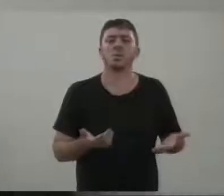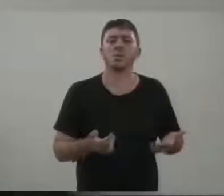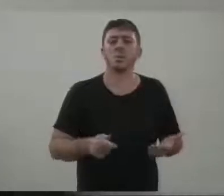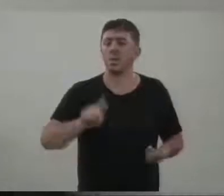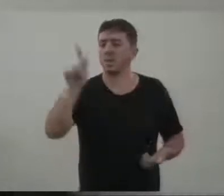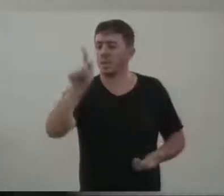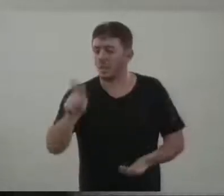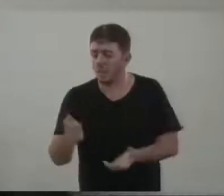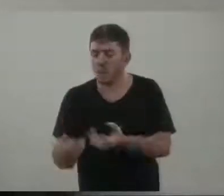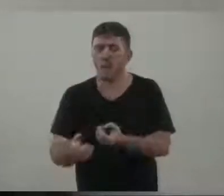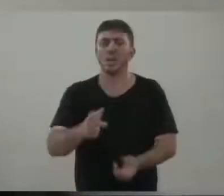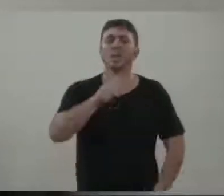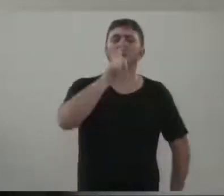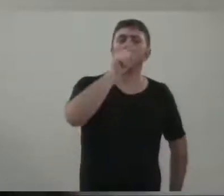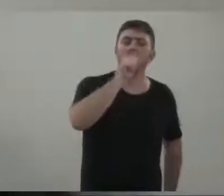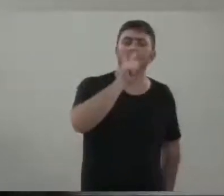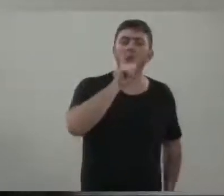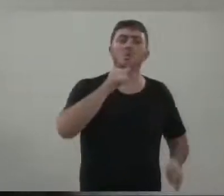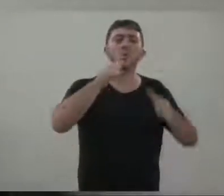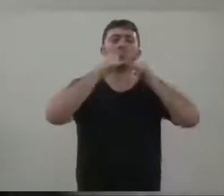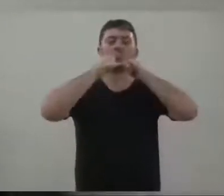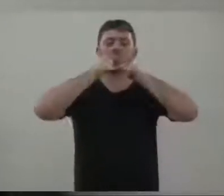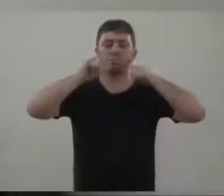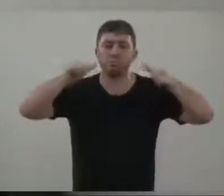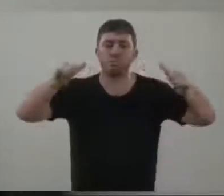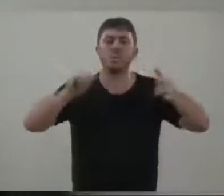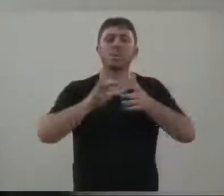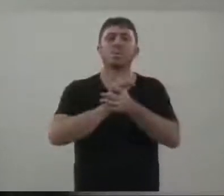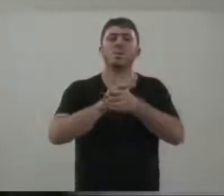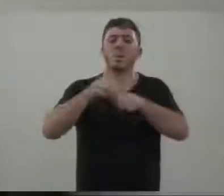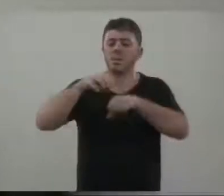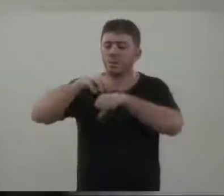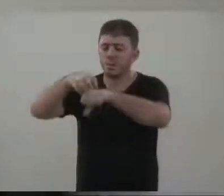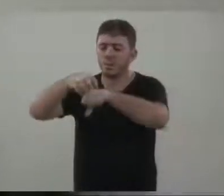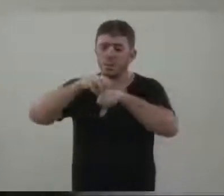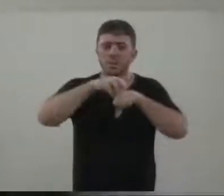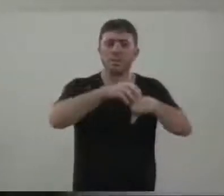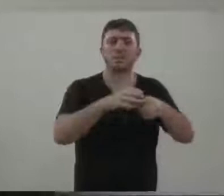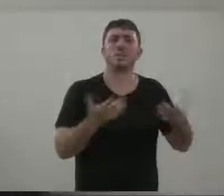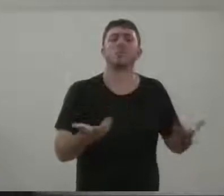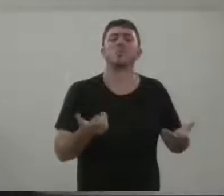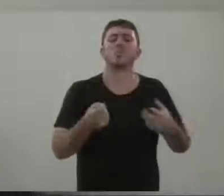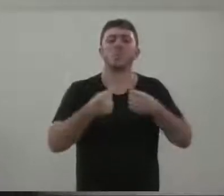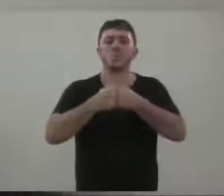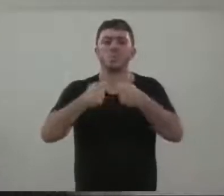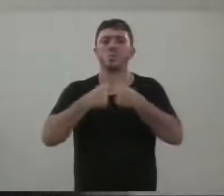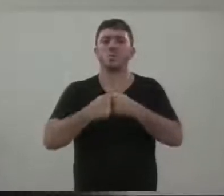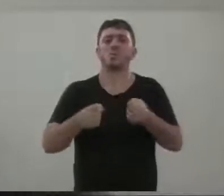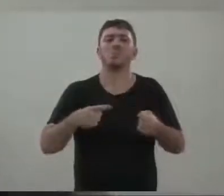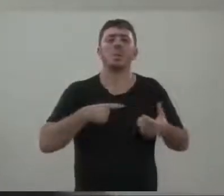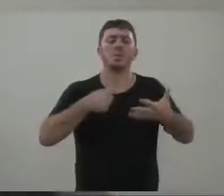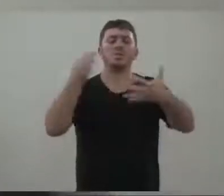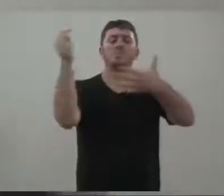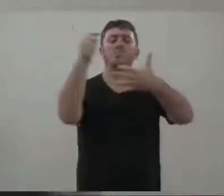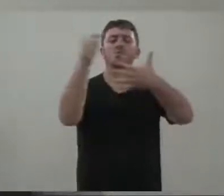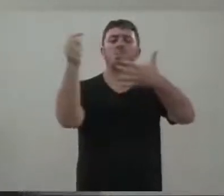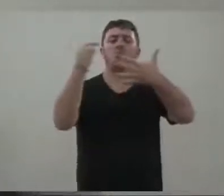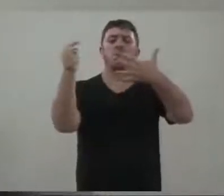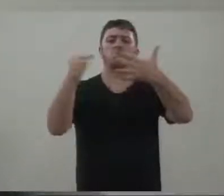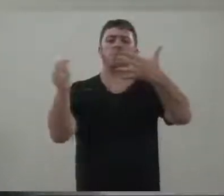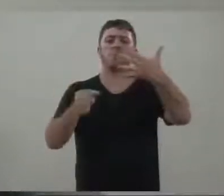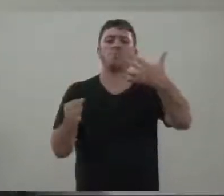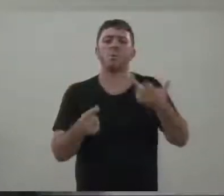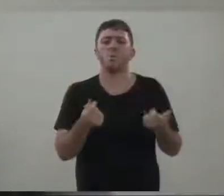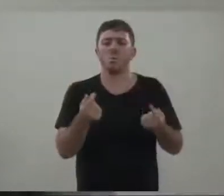gás, água, energia elétrica, transporte, tickets, e uma enormidade de outros custos,